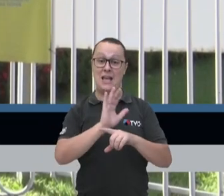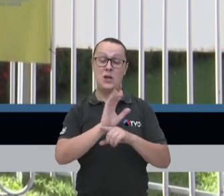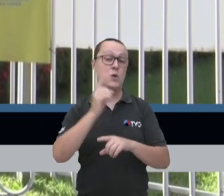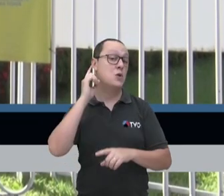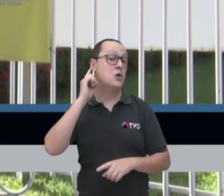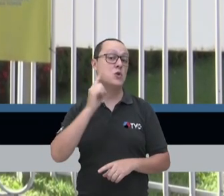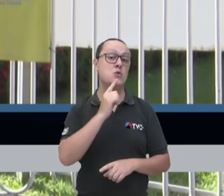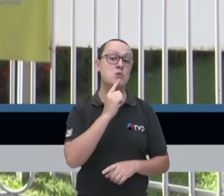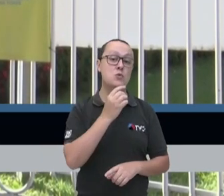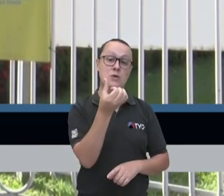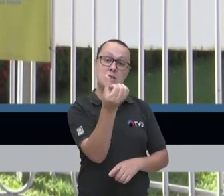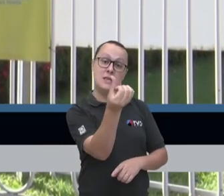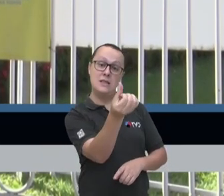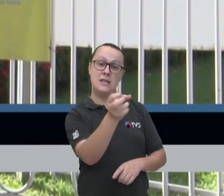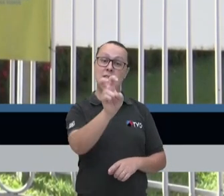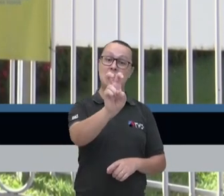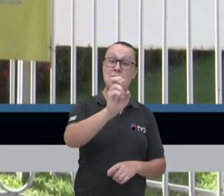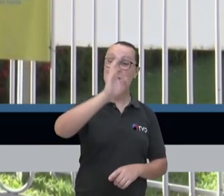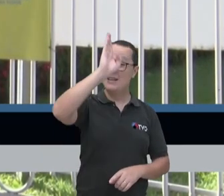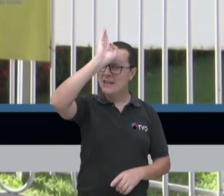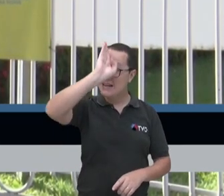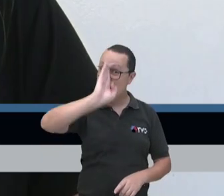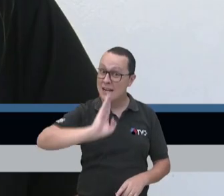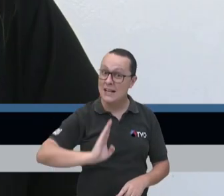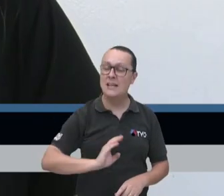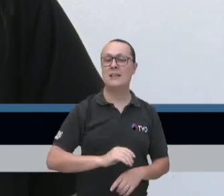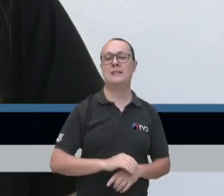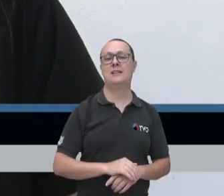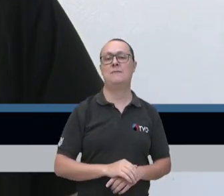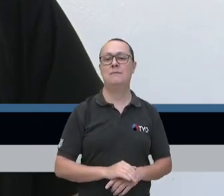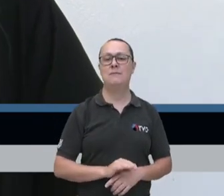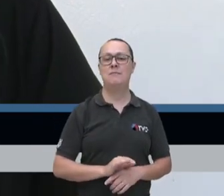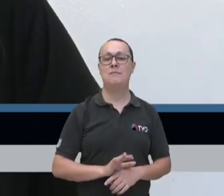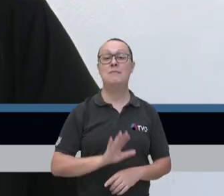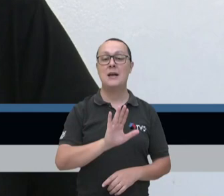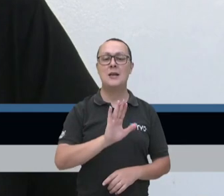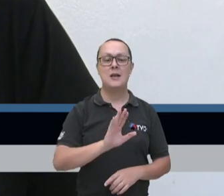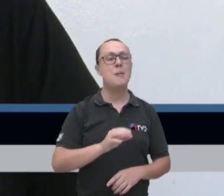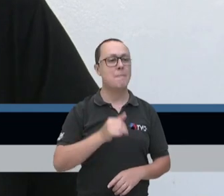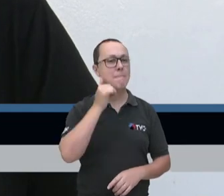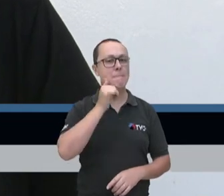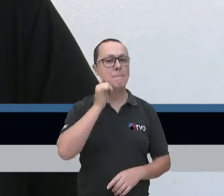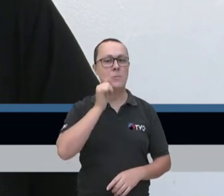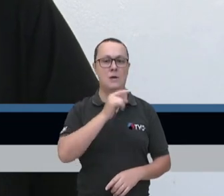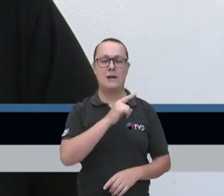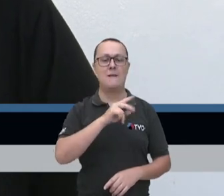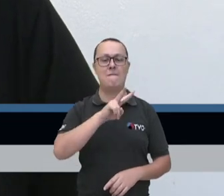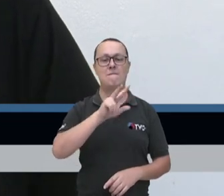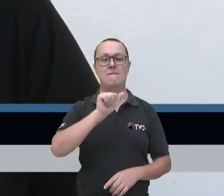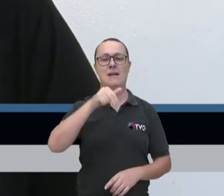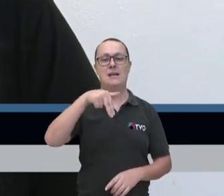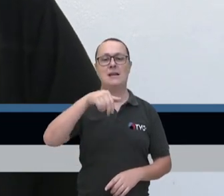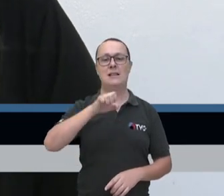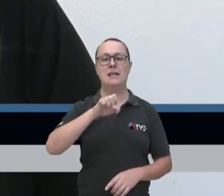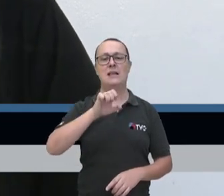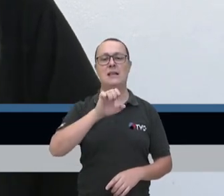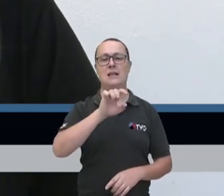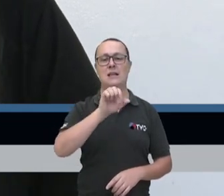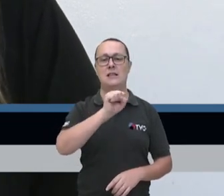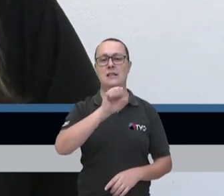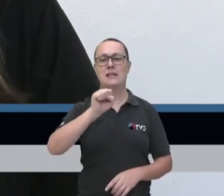surdos de Três Lagoas de forma gratuita. Para isso, o local conta com a intérprete Vanessa Carvalho.